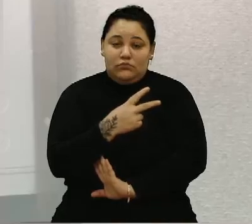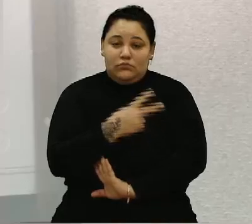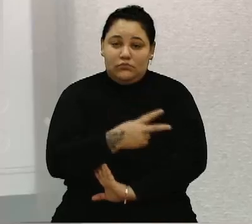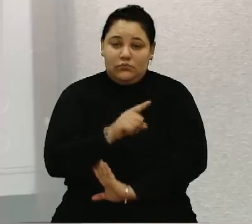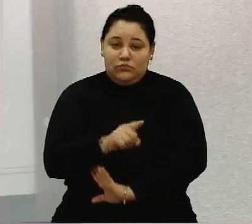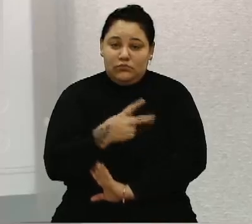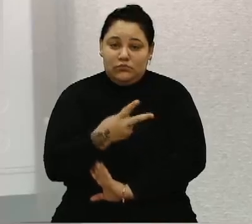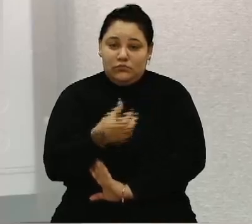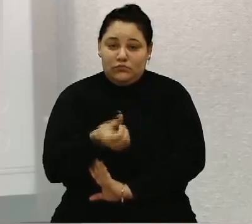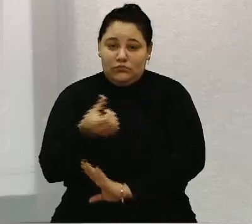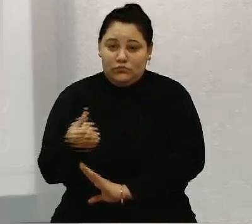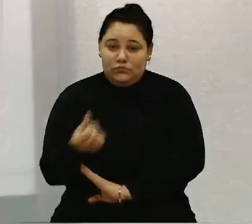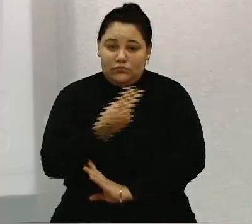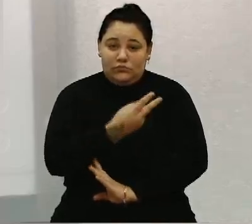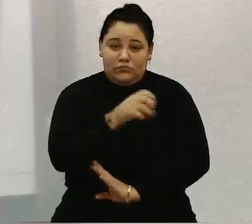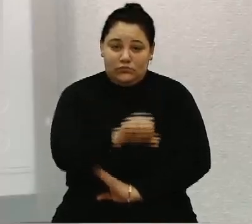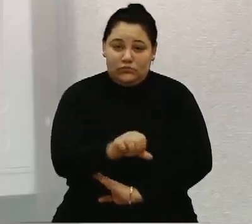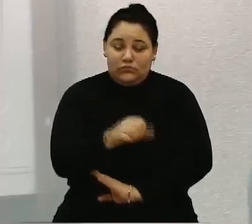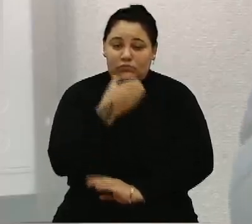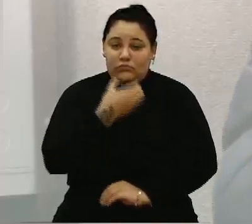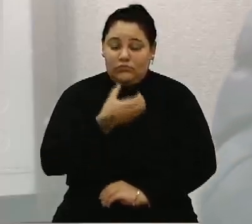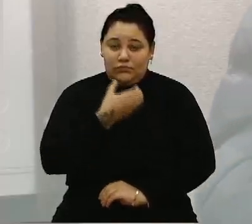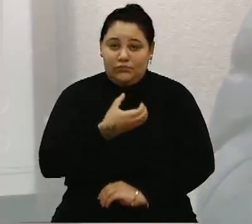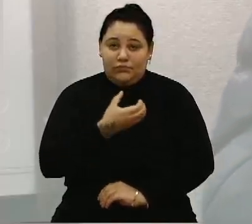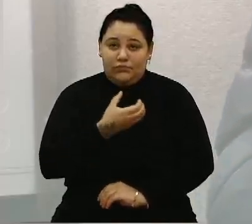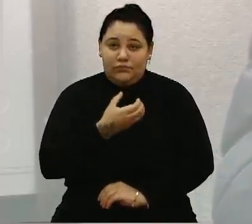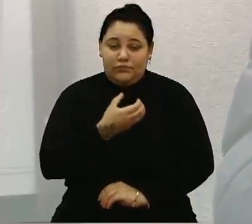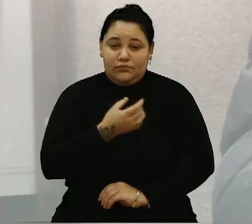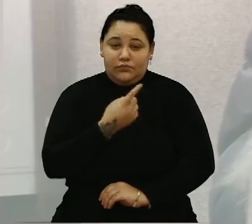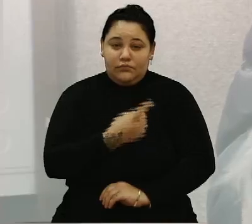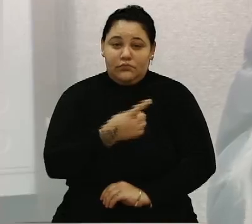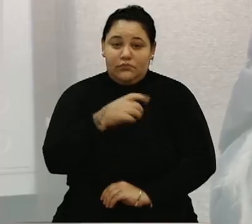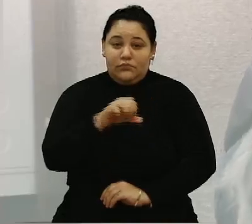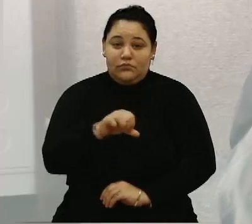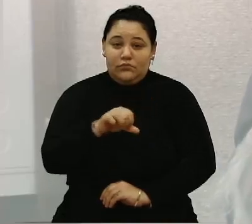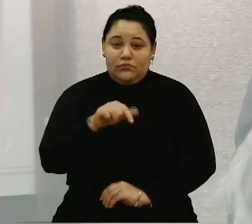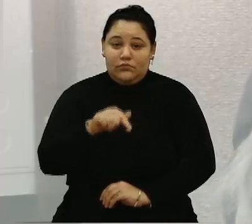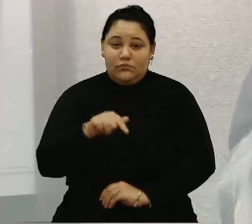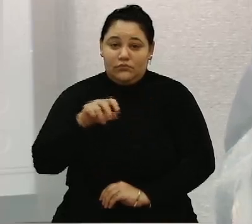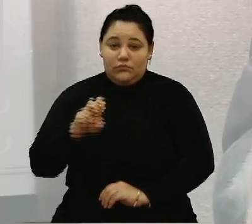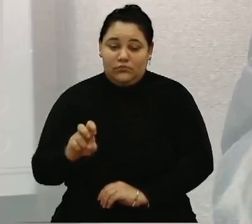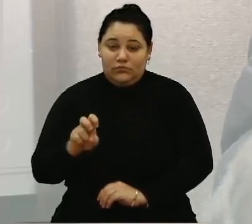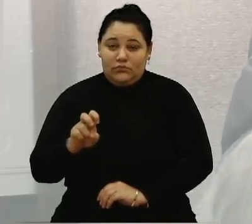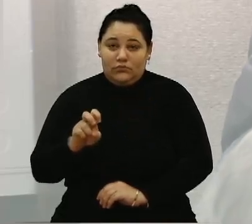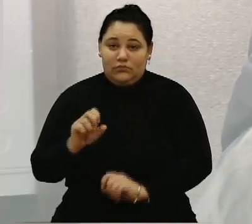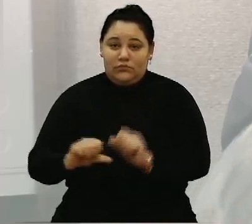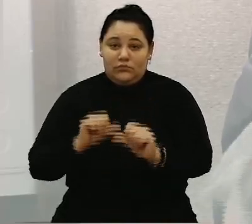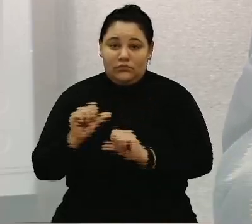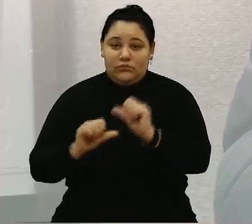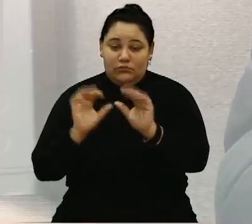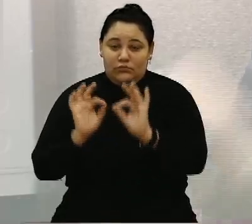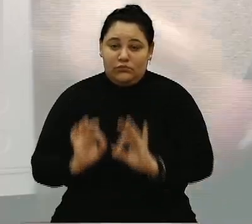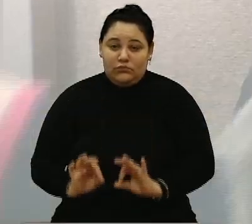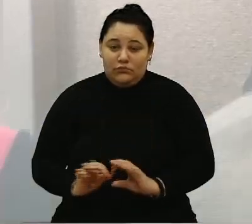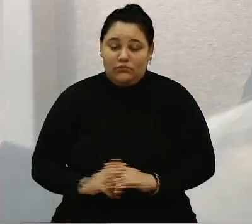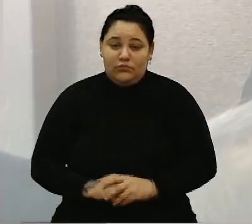2266, de 29 de dezembro de 1975, e alterações.